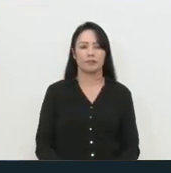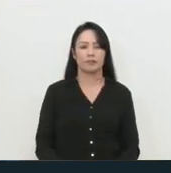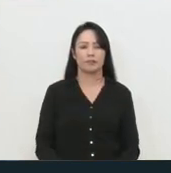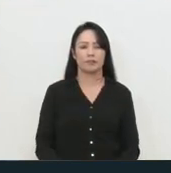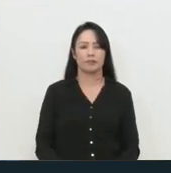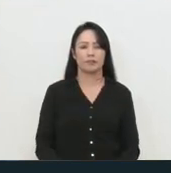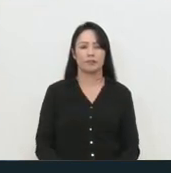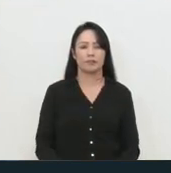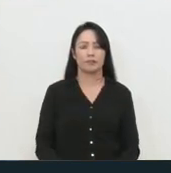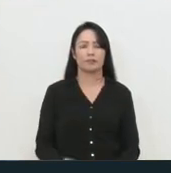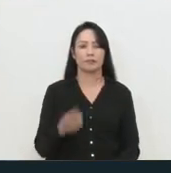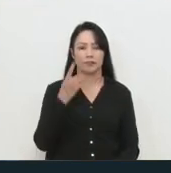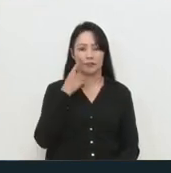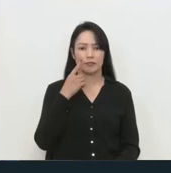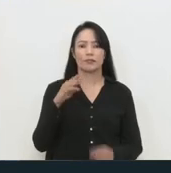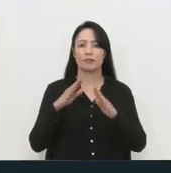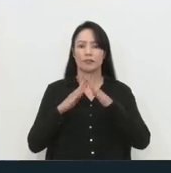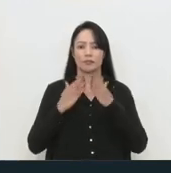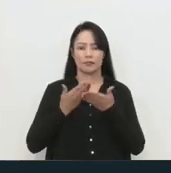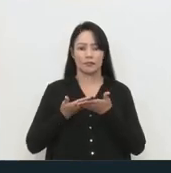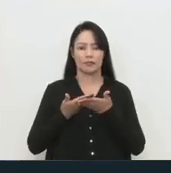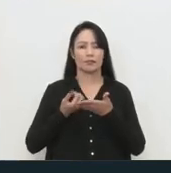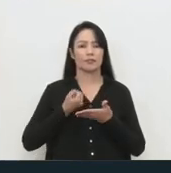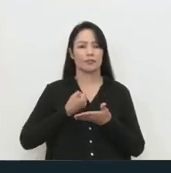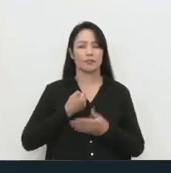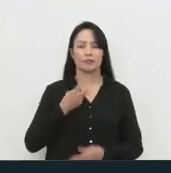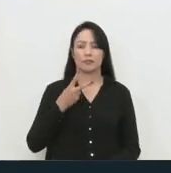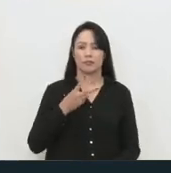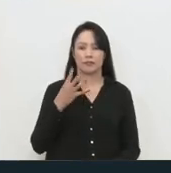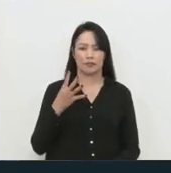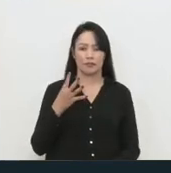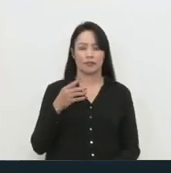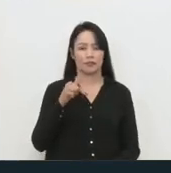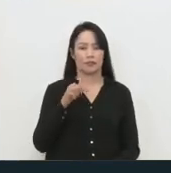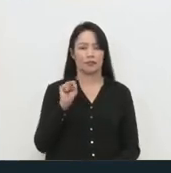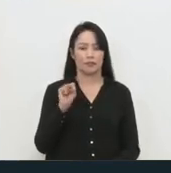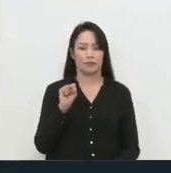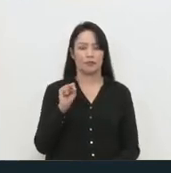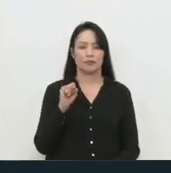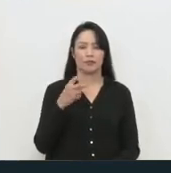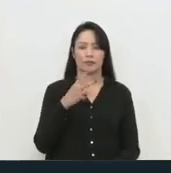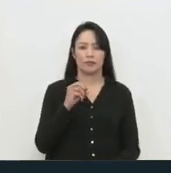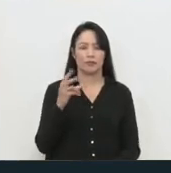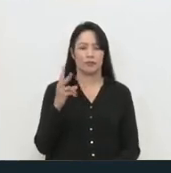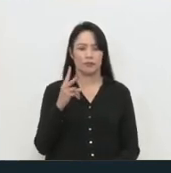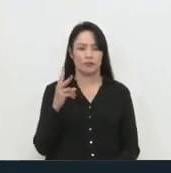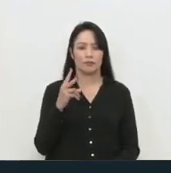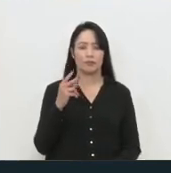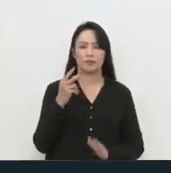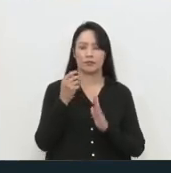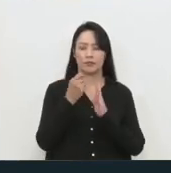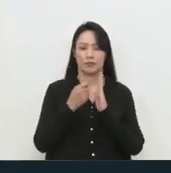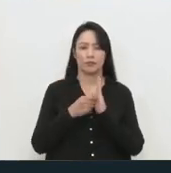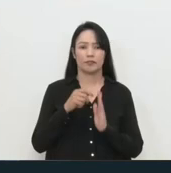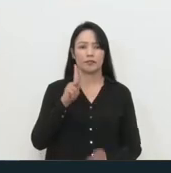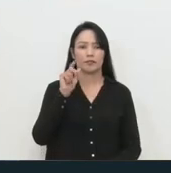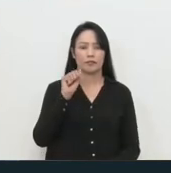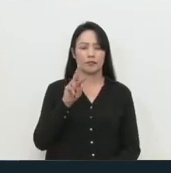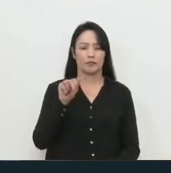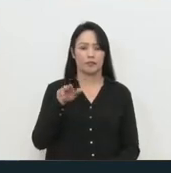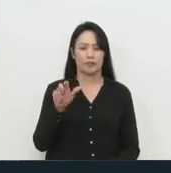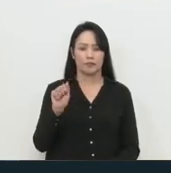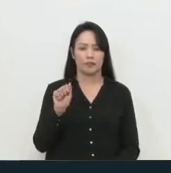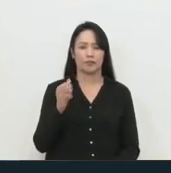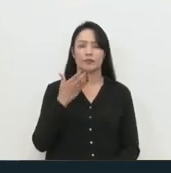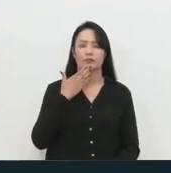tendo em vista que o requerimento número 2478 2022 de autoria da vereadora Karina southur solicitando